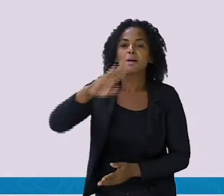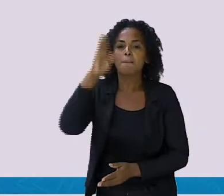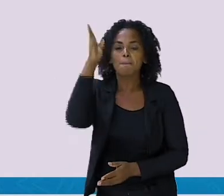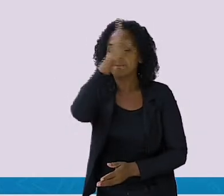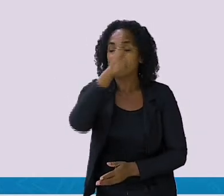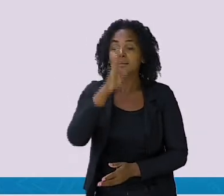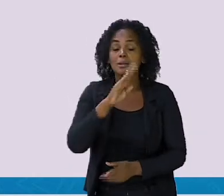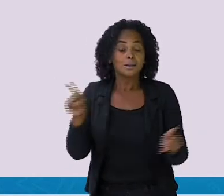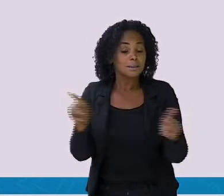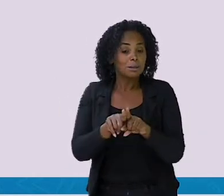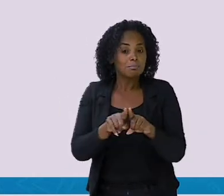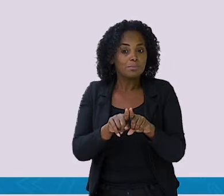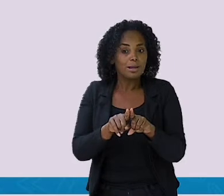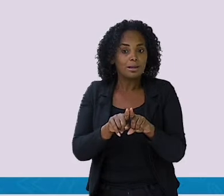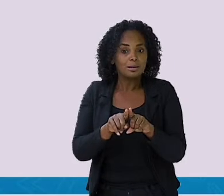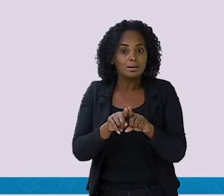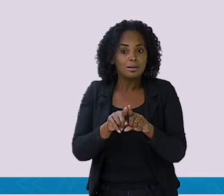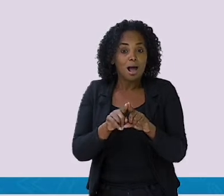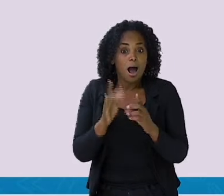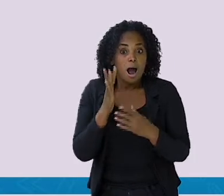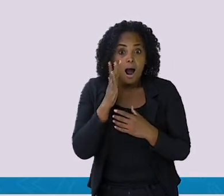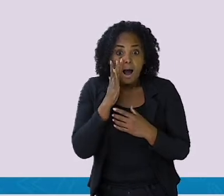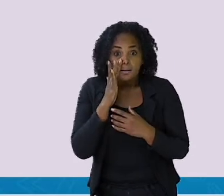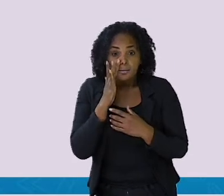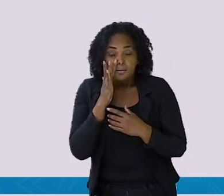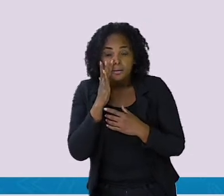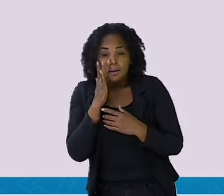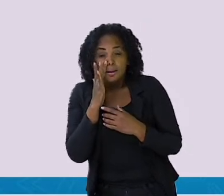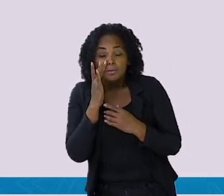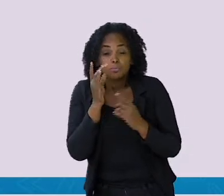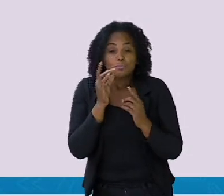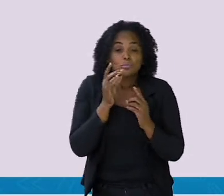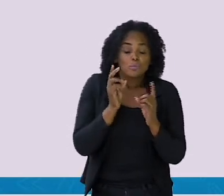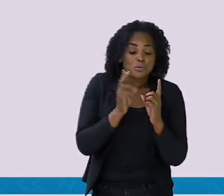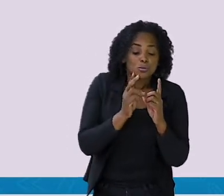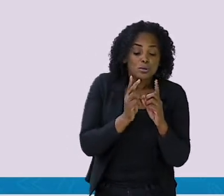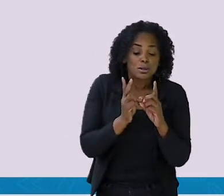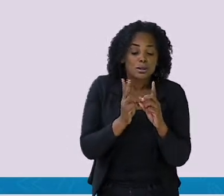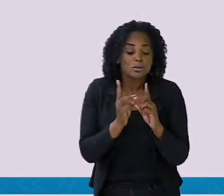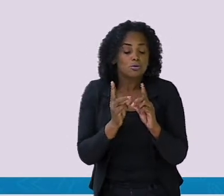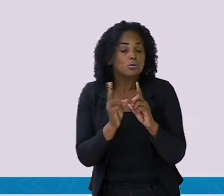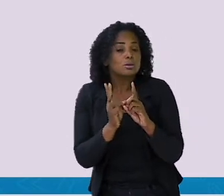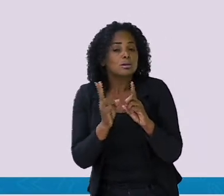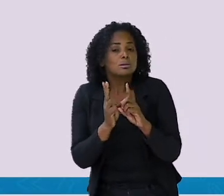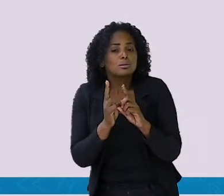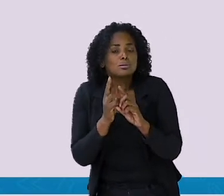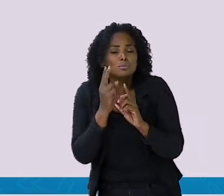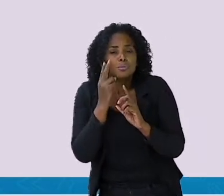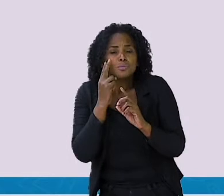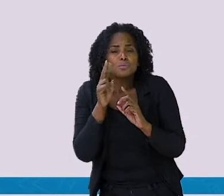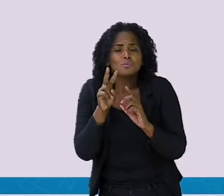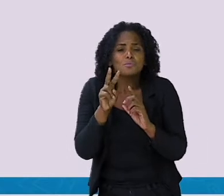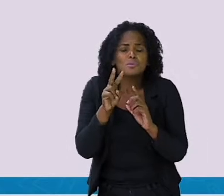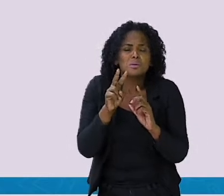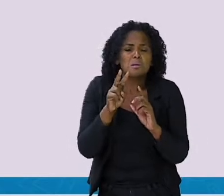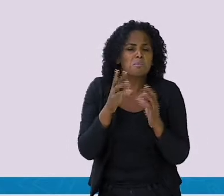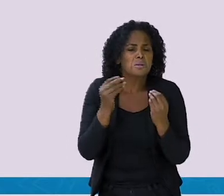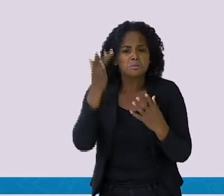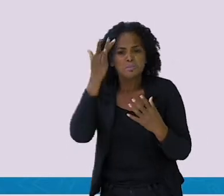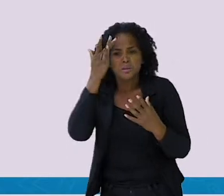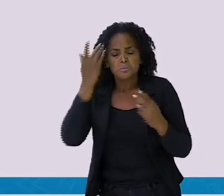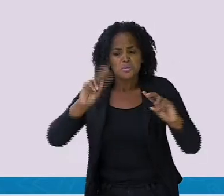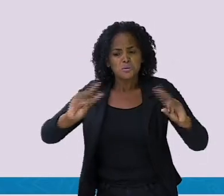da chegada das caravelas de Pedro Álvares Cabral nas praias